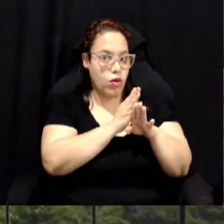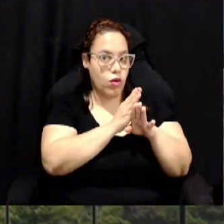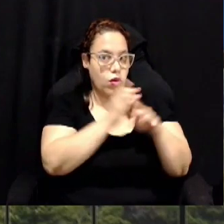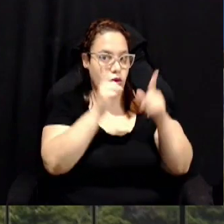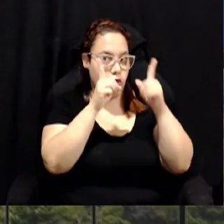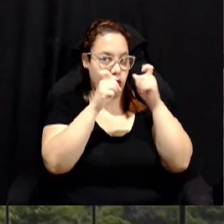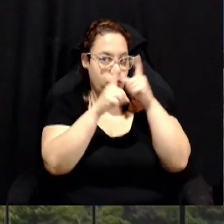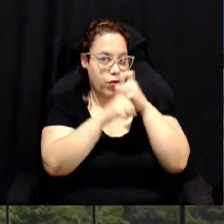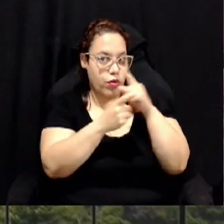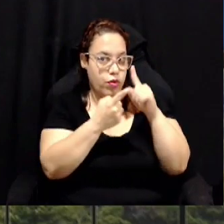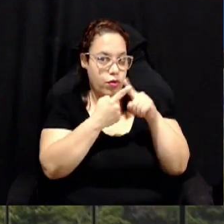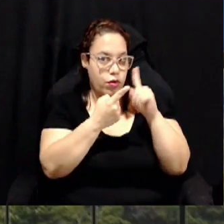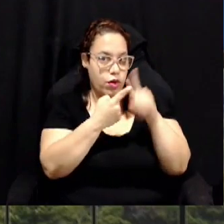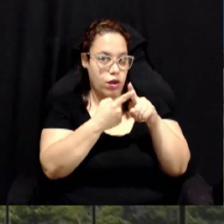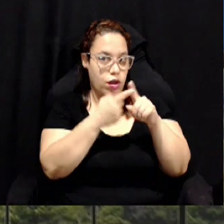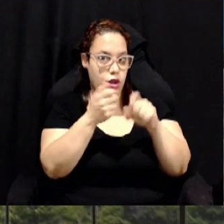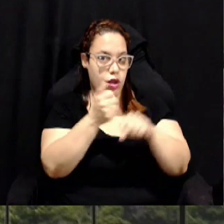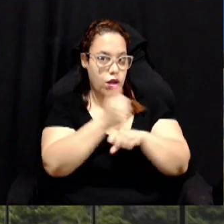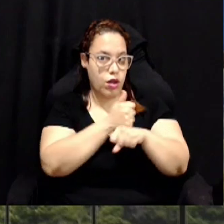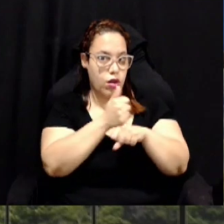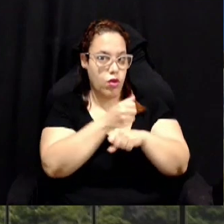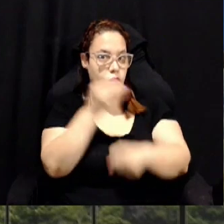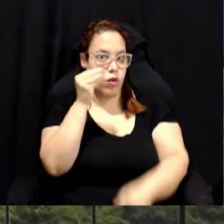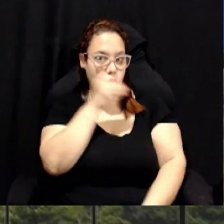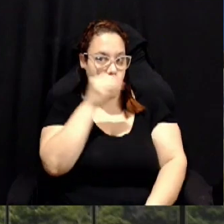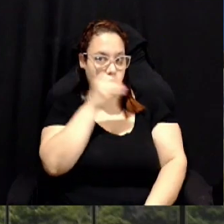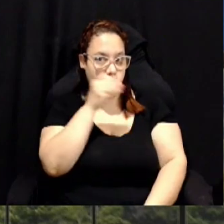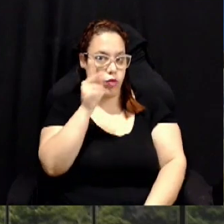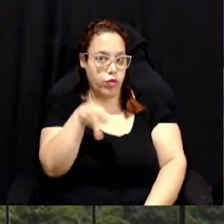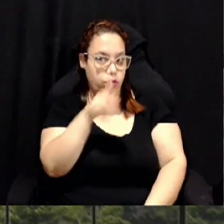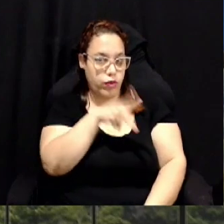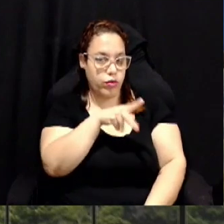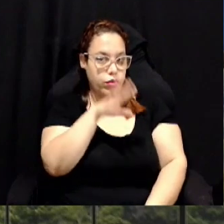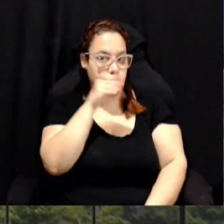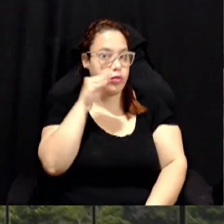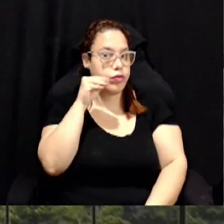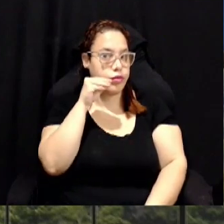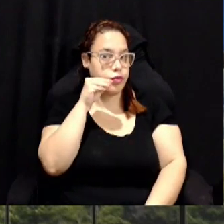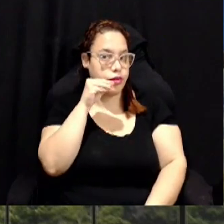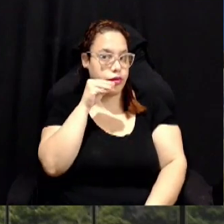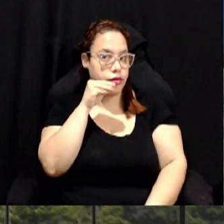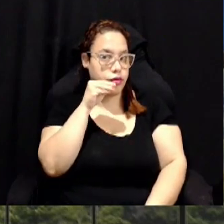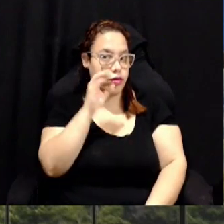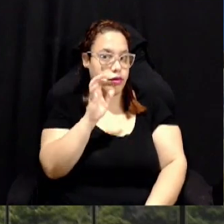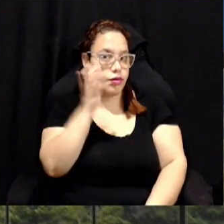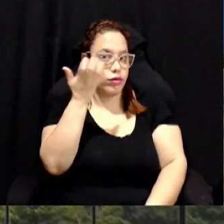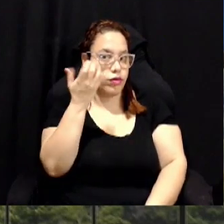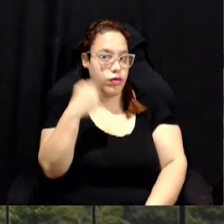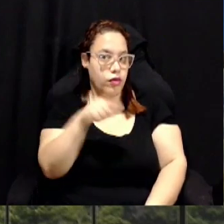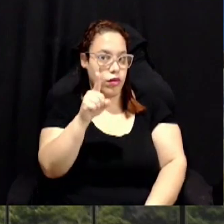primeiro, formação frágil de docentes e funcionários que acabam indo atrás